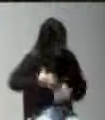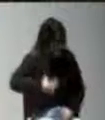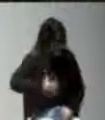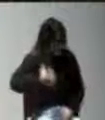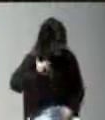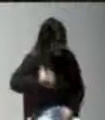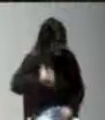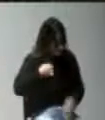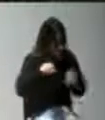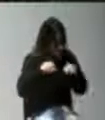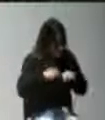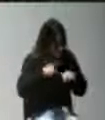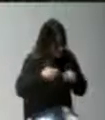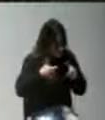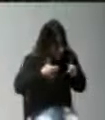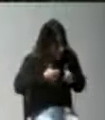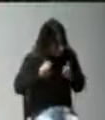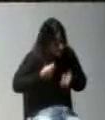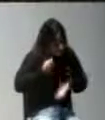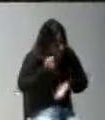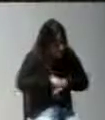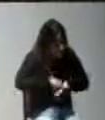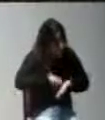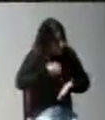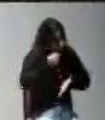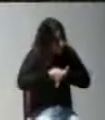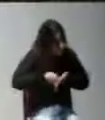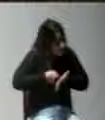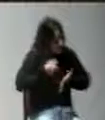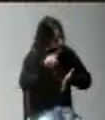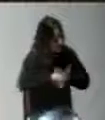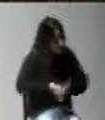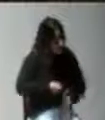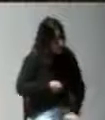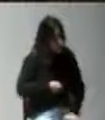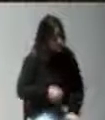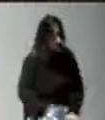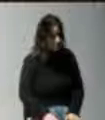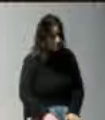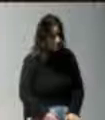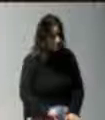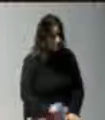que a gente precisa perseverar. Isso são comentários da Hannah Arendt.